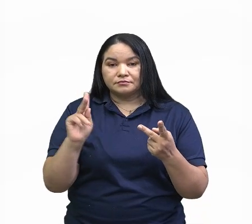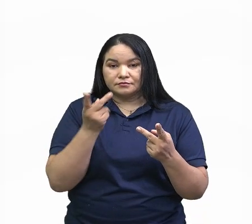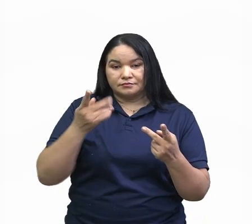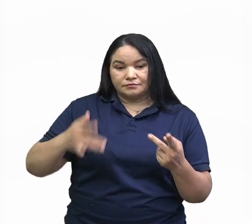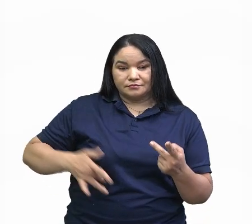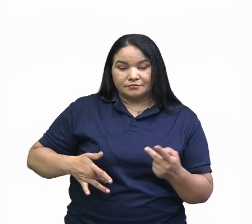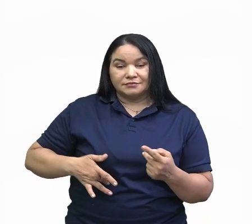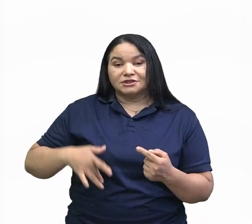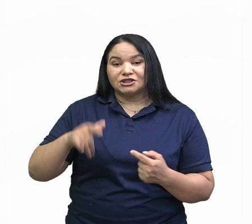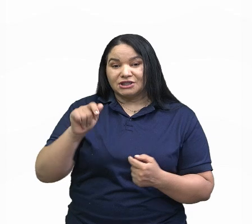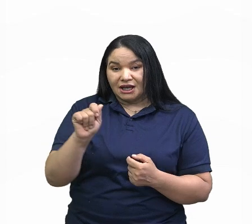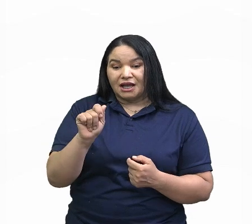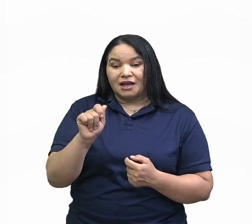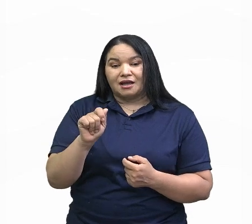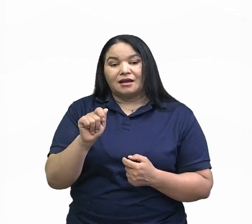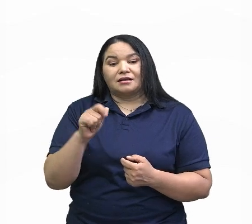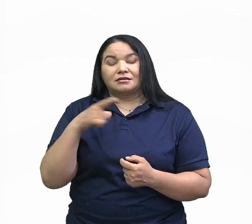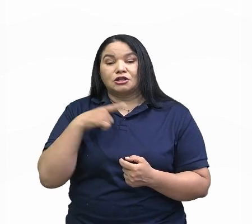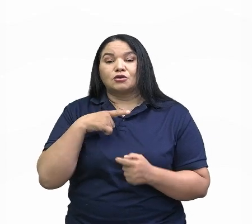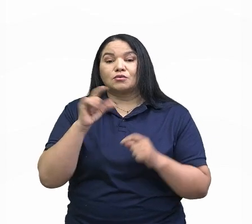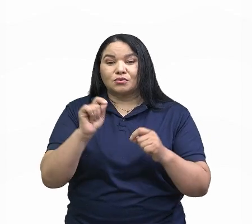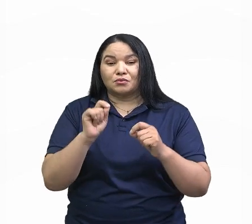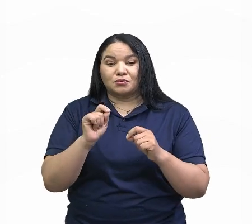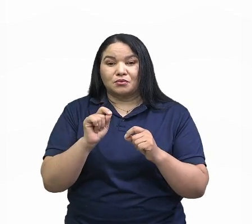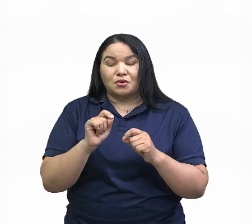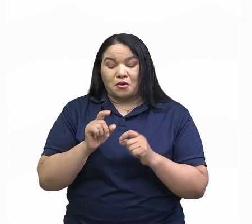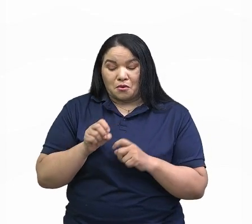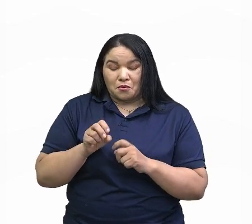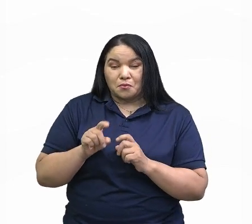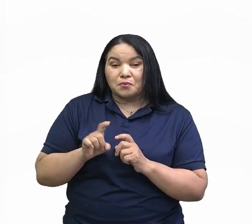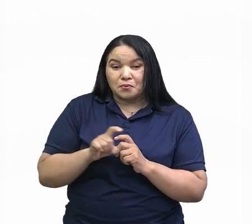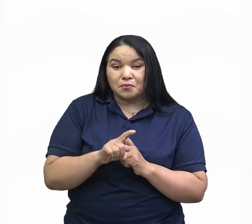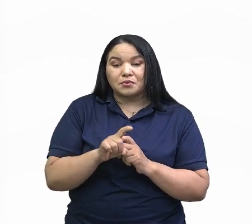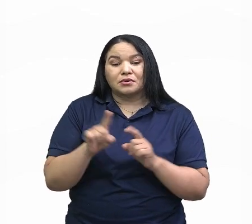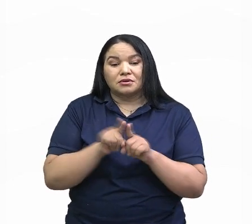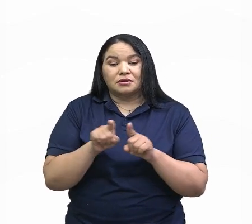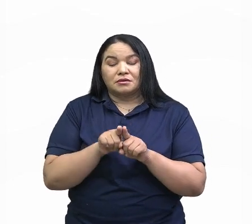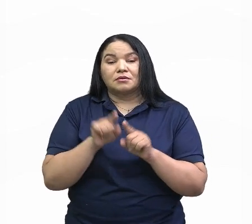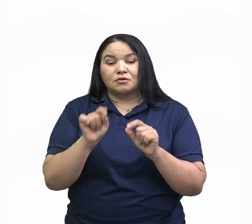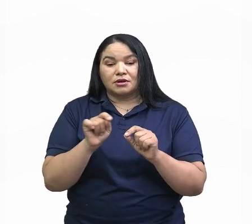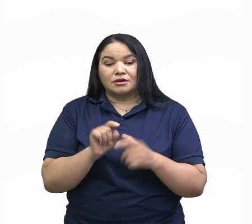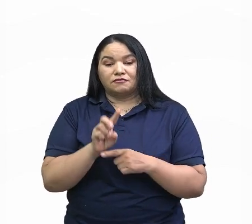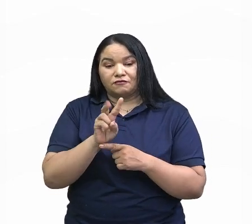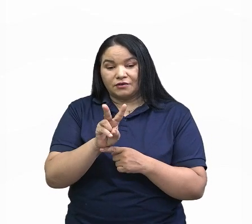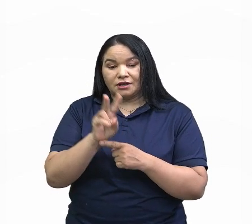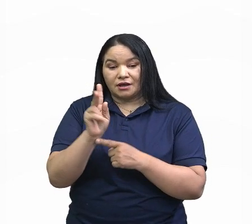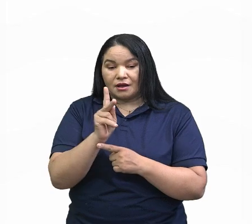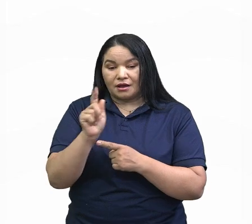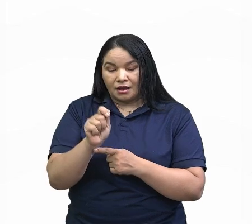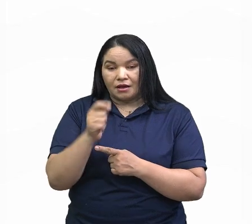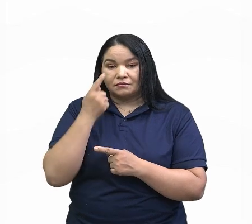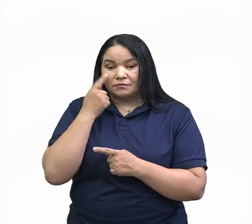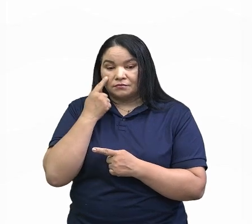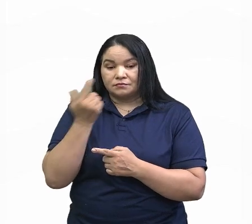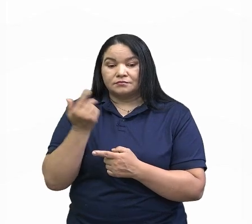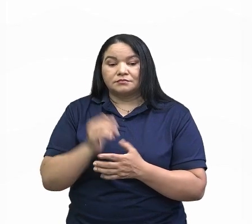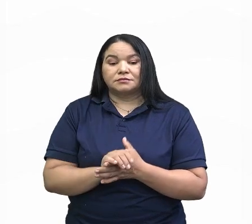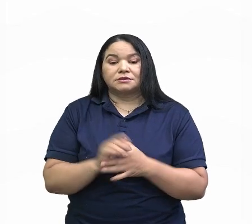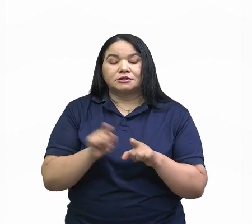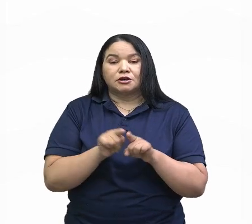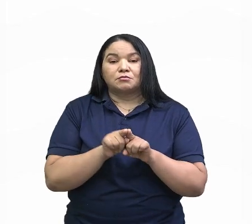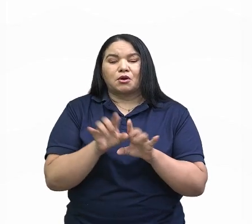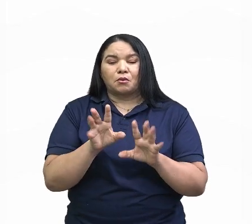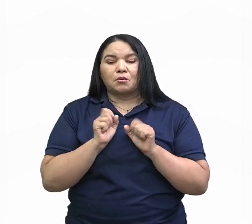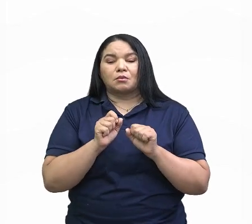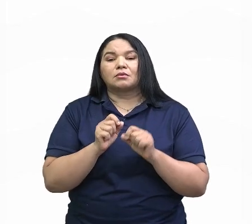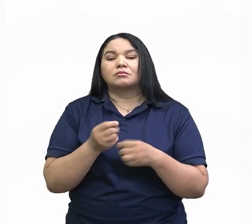O micro-organismo vírus causador é o vírus da hepatite A, né, o VHA, como a gente pode observar, e a contaminação ela